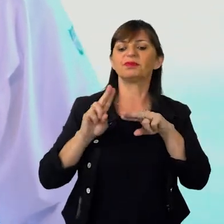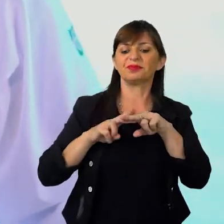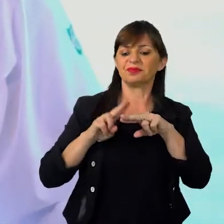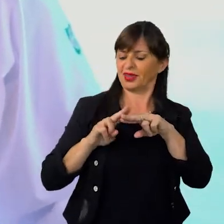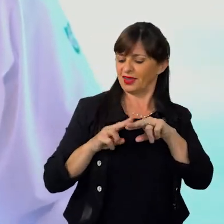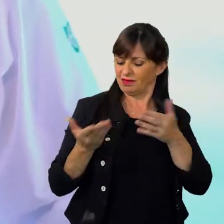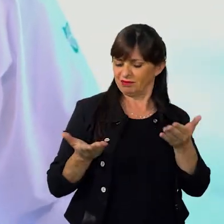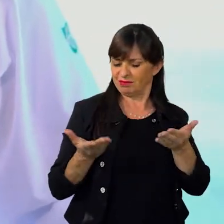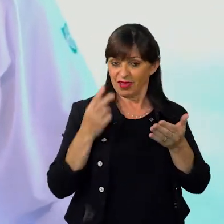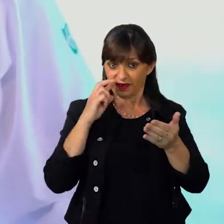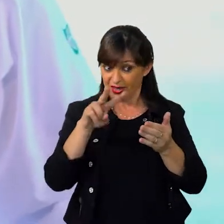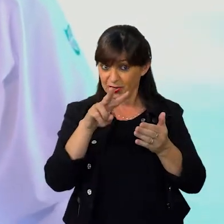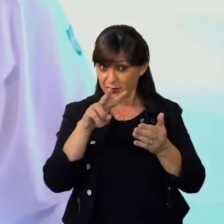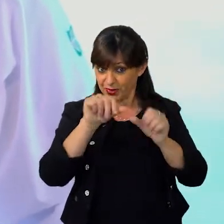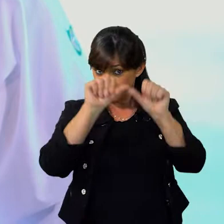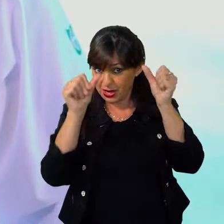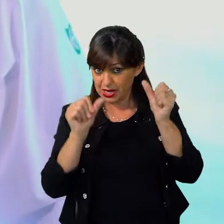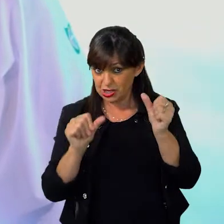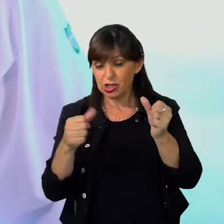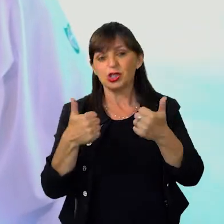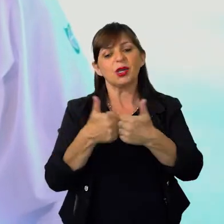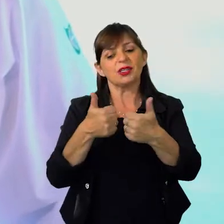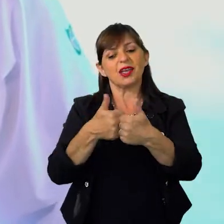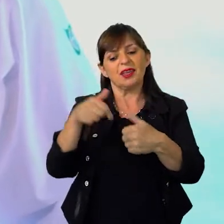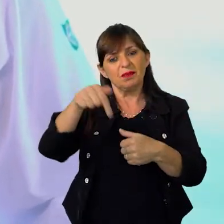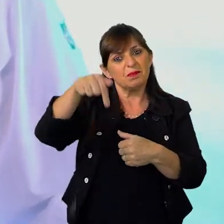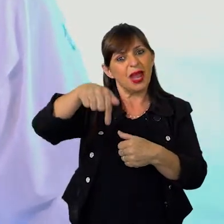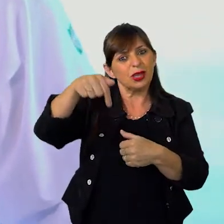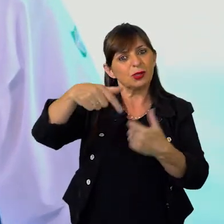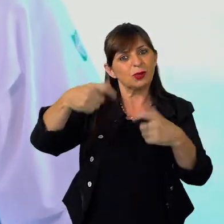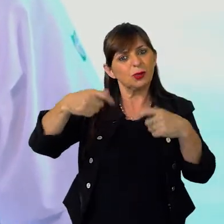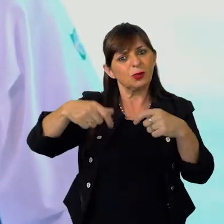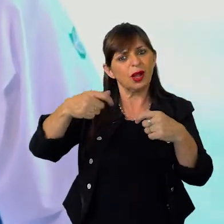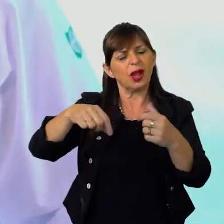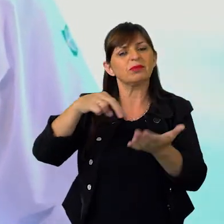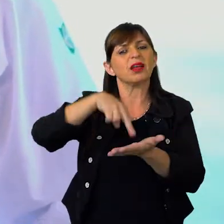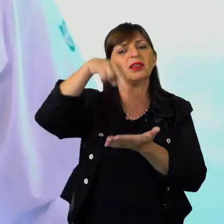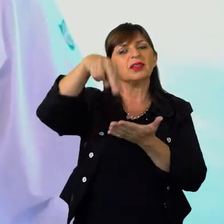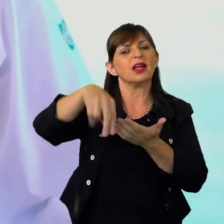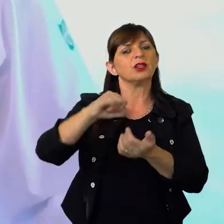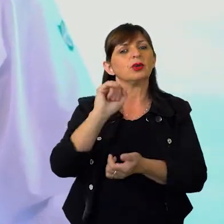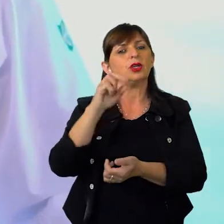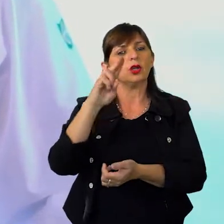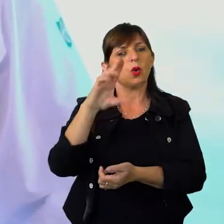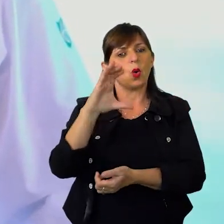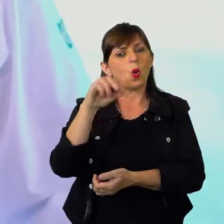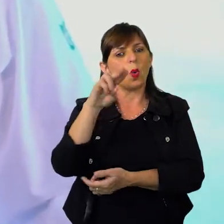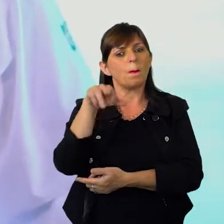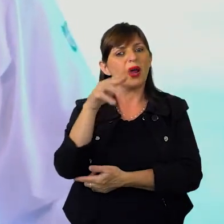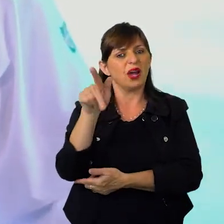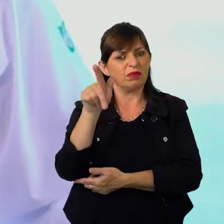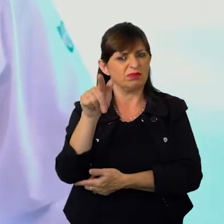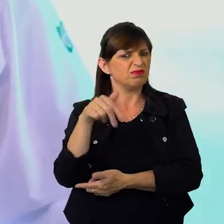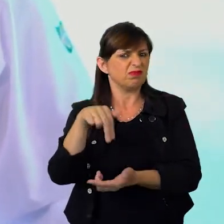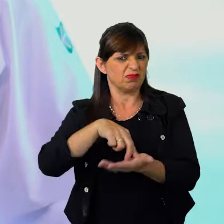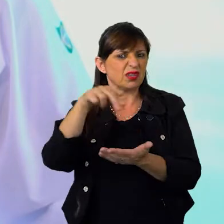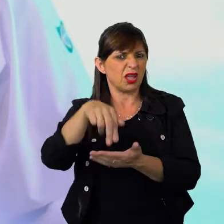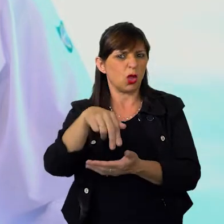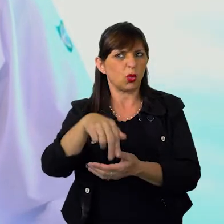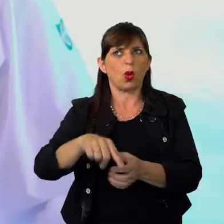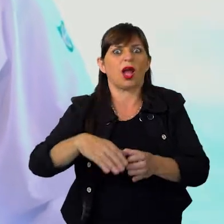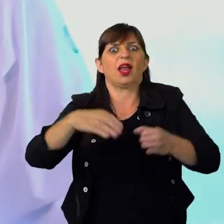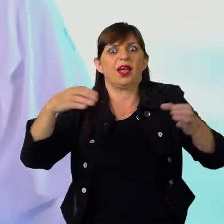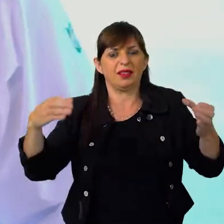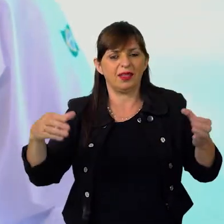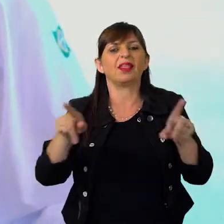Fortaleza ali próximo a ir aí temos o salto do yucumã Salto Grande temos o salto do Roncador